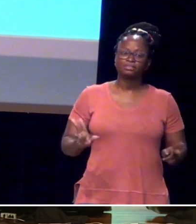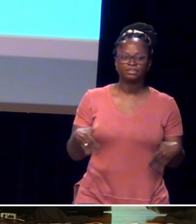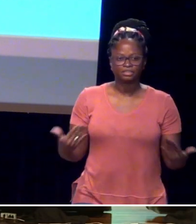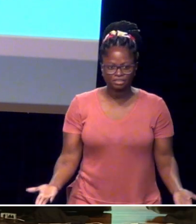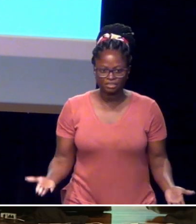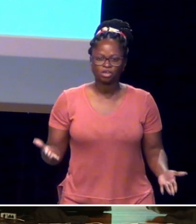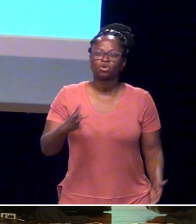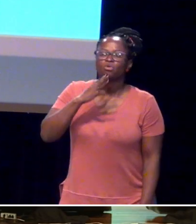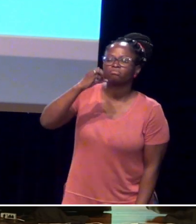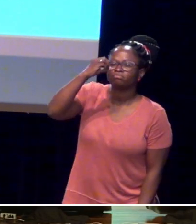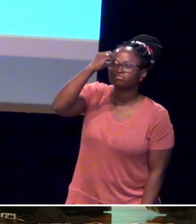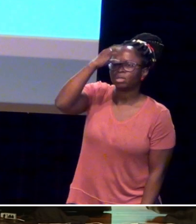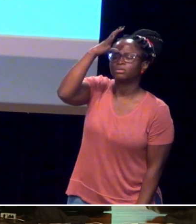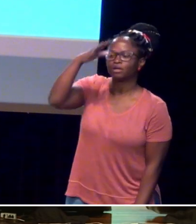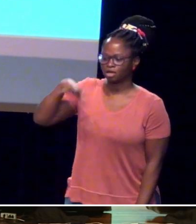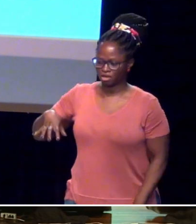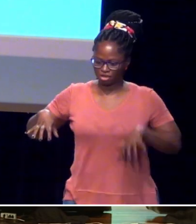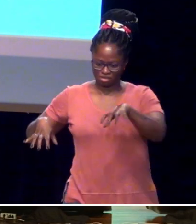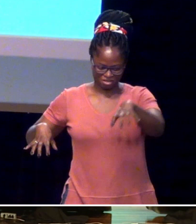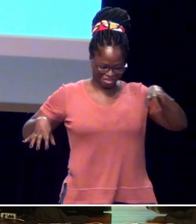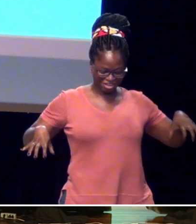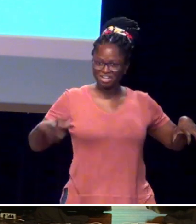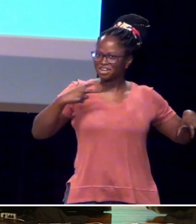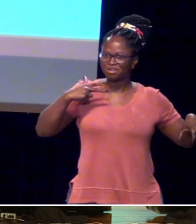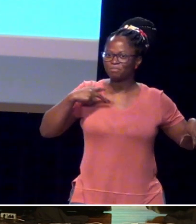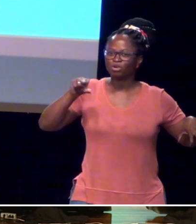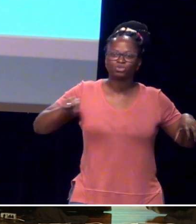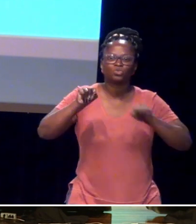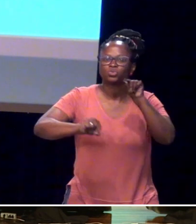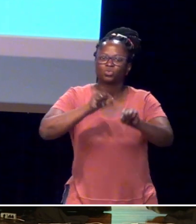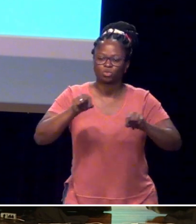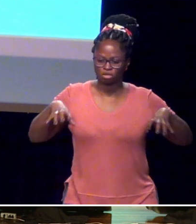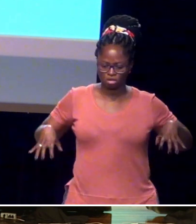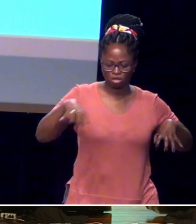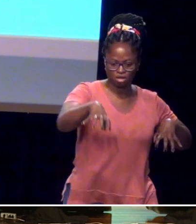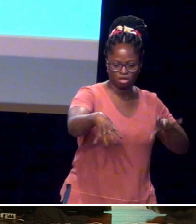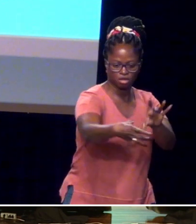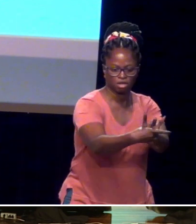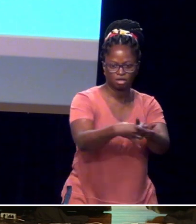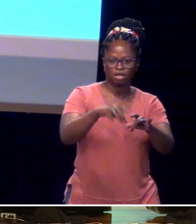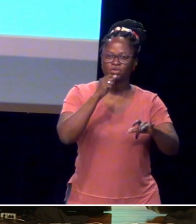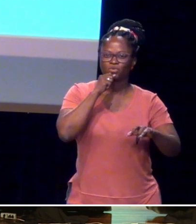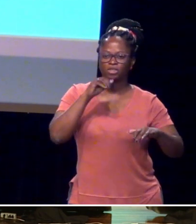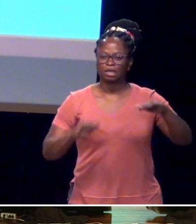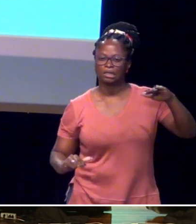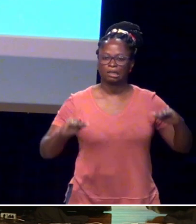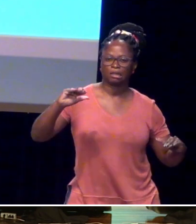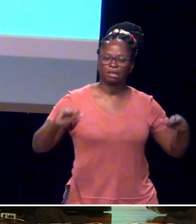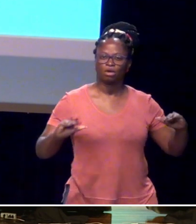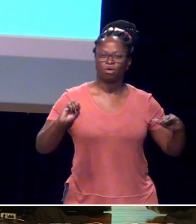Então, esses conhecimentos, essas áreas, elas não podem estar unidas de forma